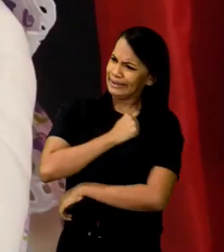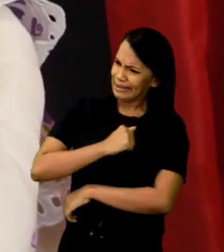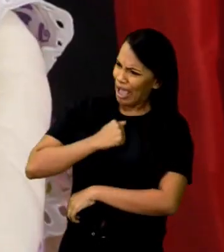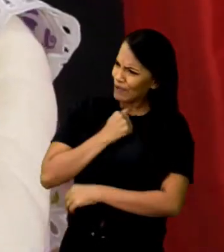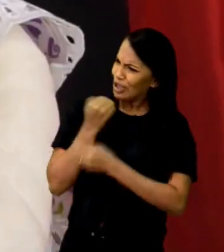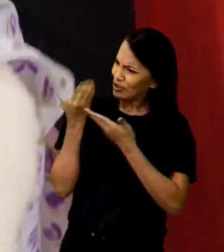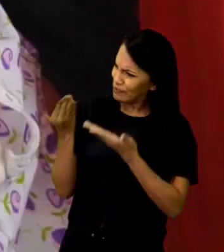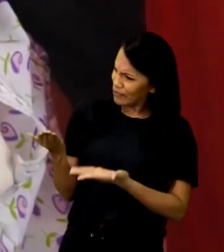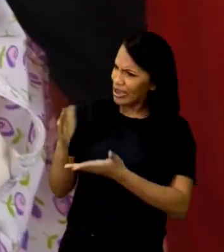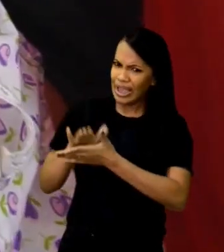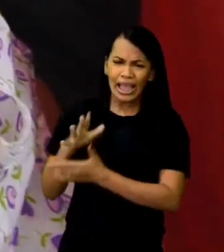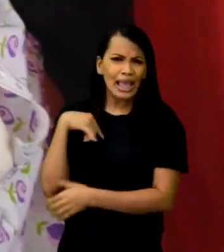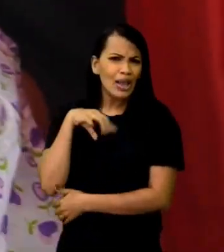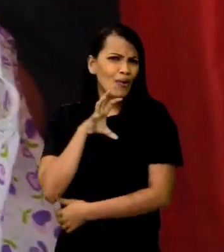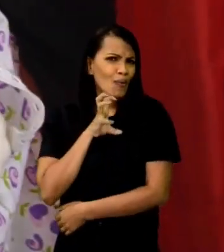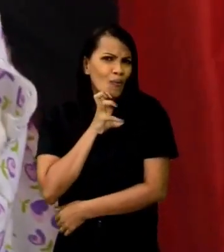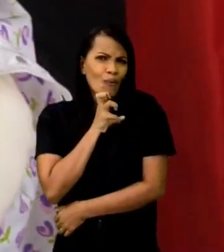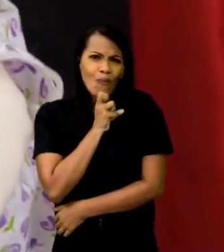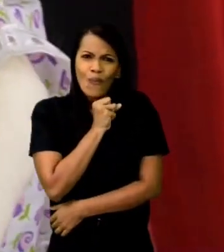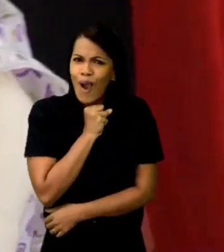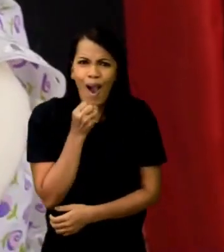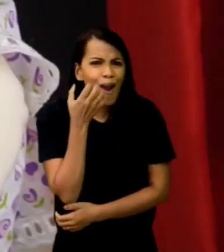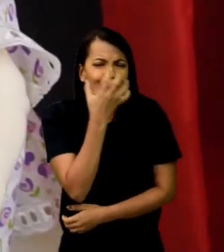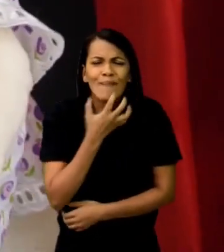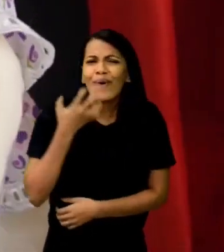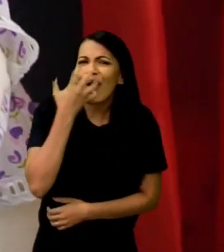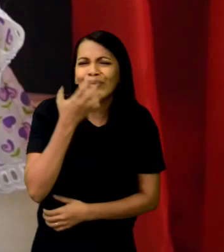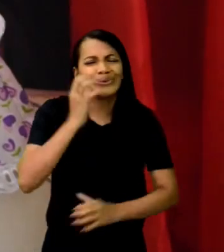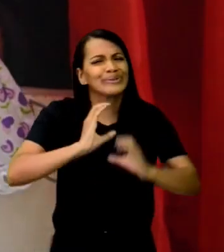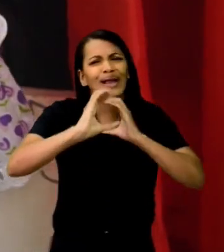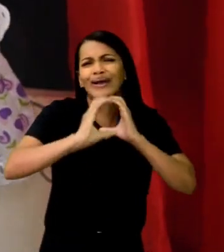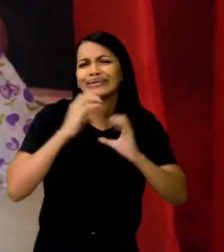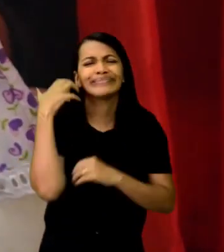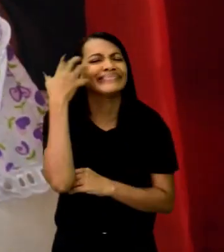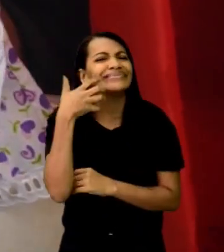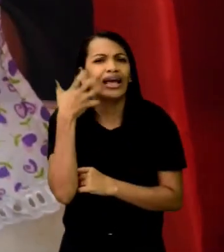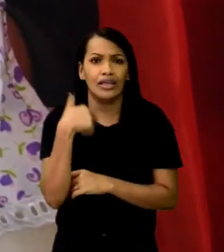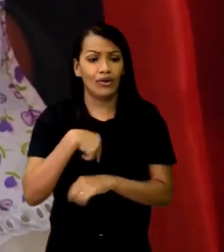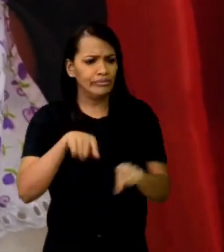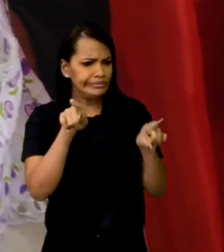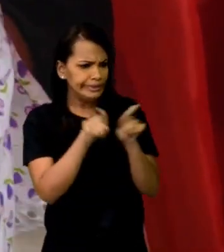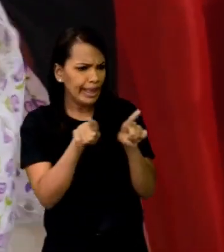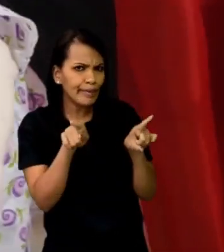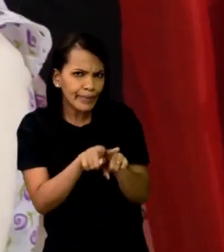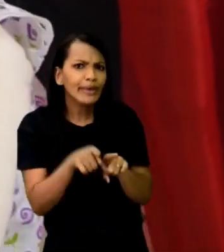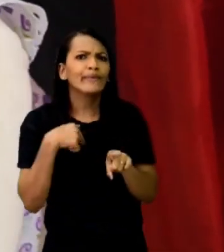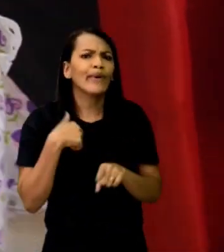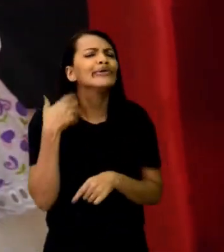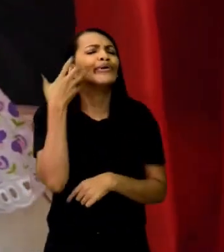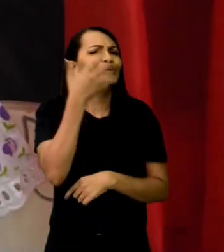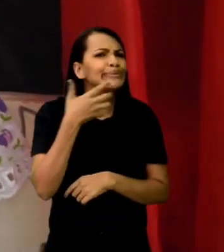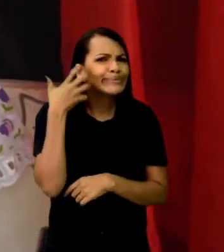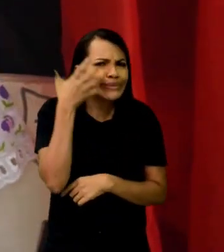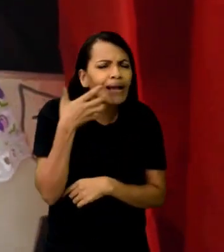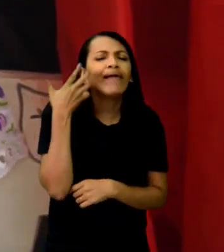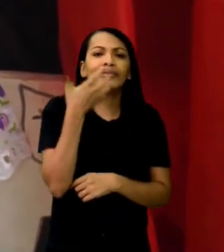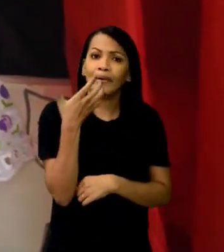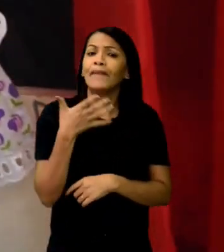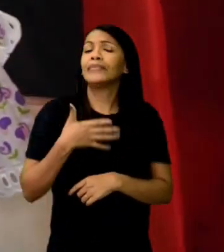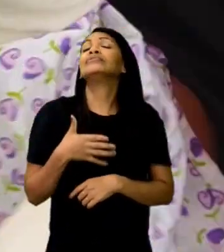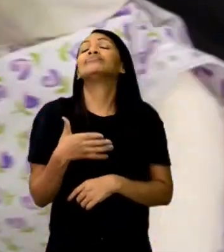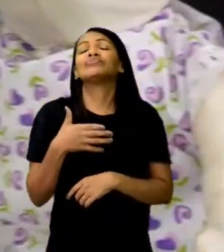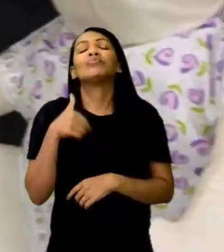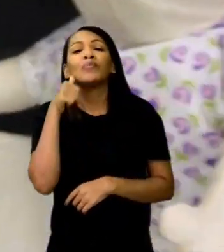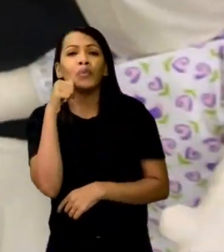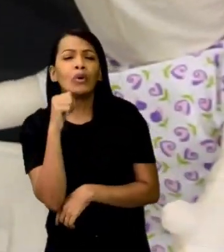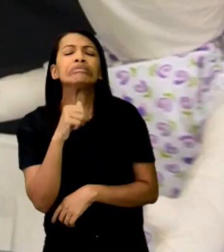vocês! Eu amo cantar essa música! Eu também. Quando eu canto lá em casa, meus netinhos adoram minha voz de veludo com